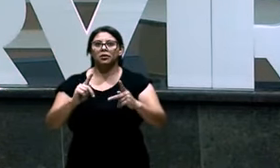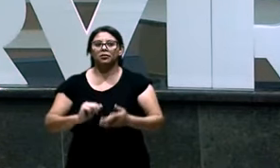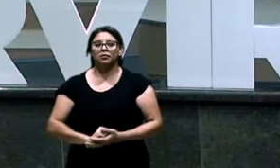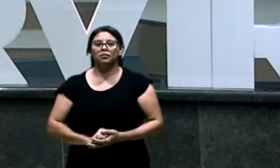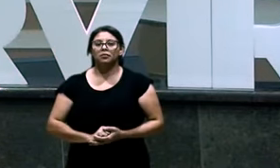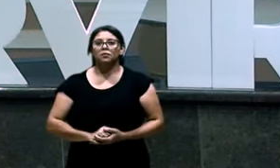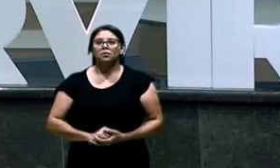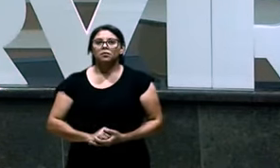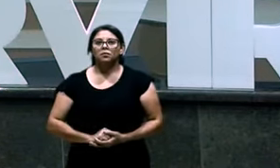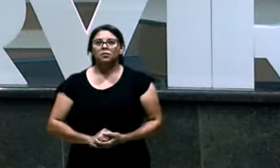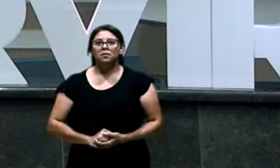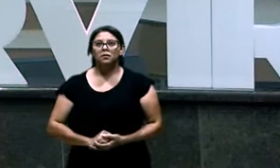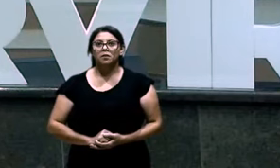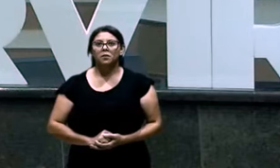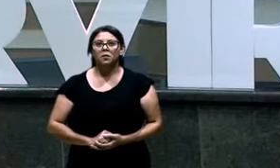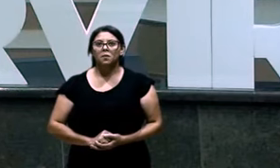O endereço não é mais aqui.